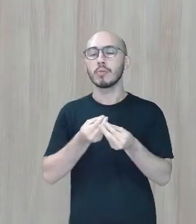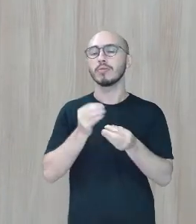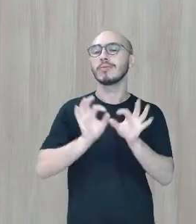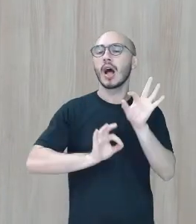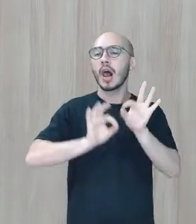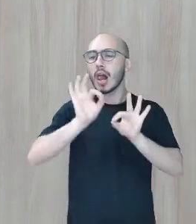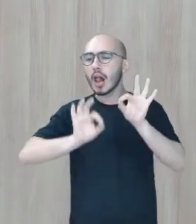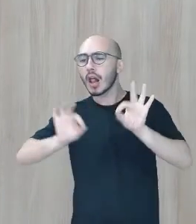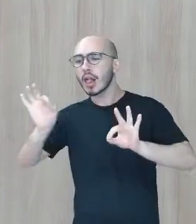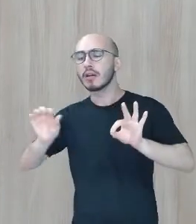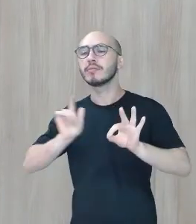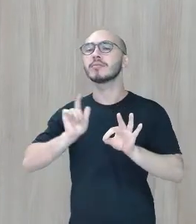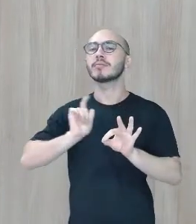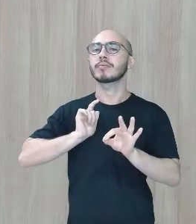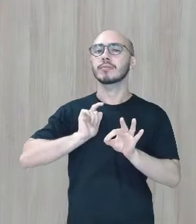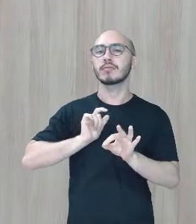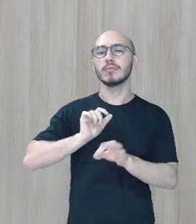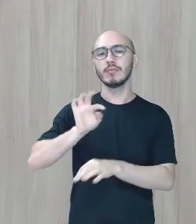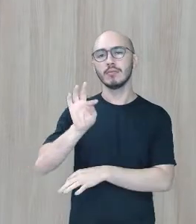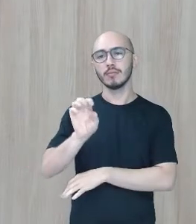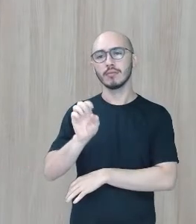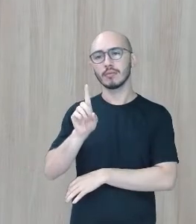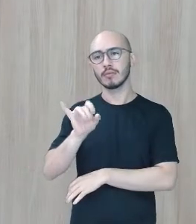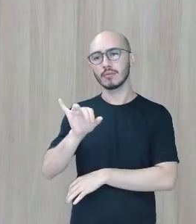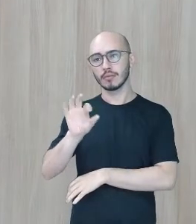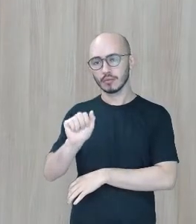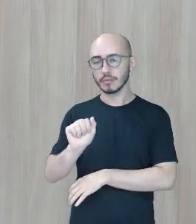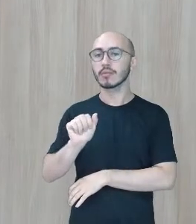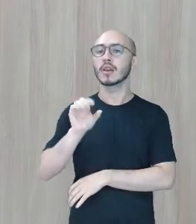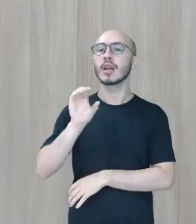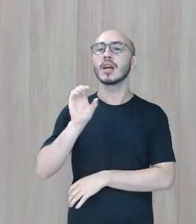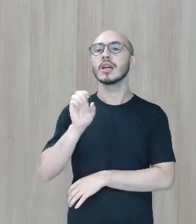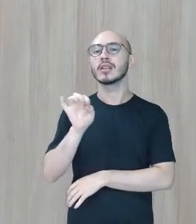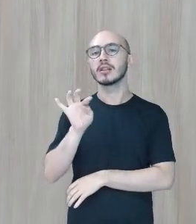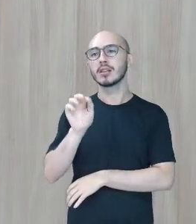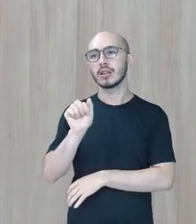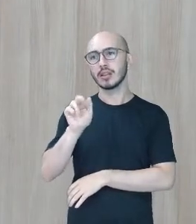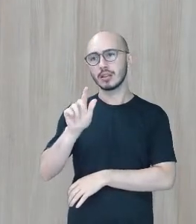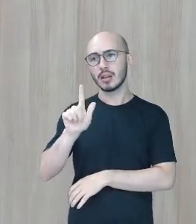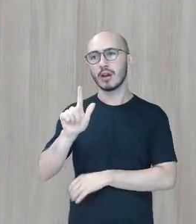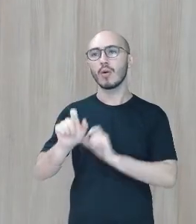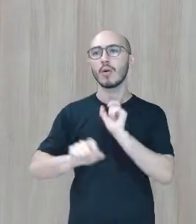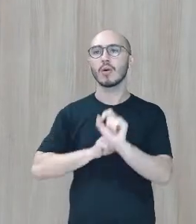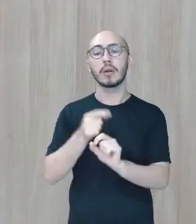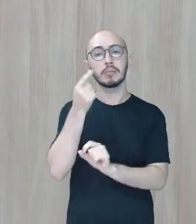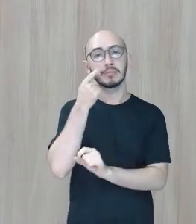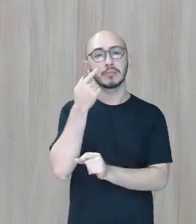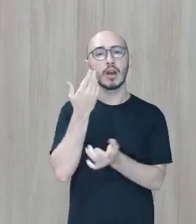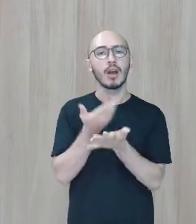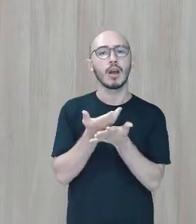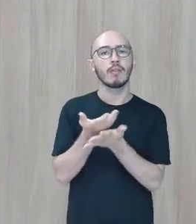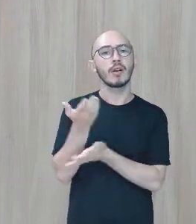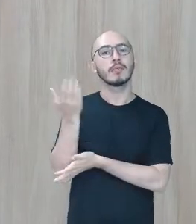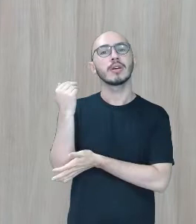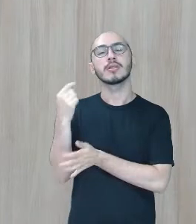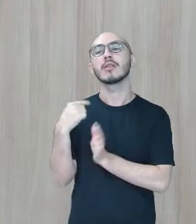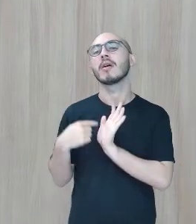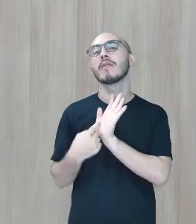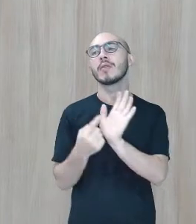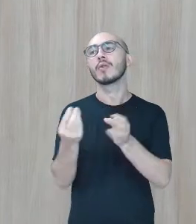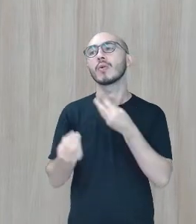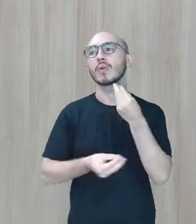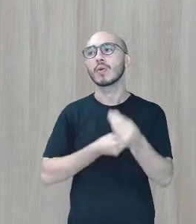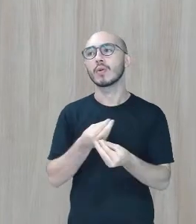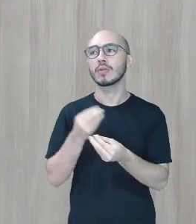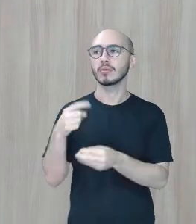tendência central, da questão da média, da moda e da mediana. E na aula passada a gente viu como